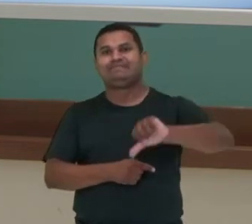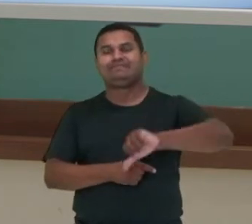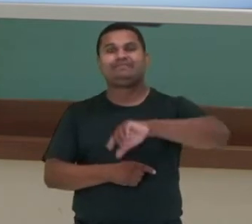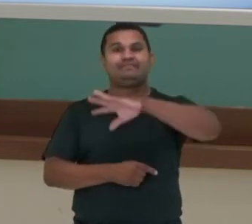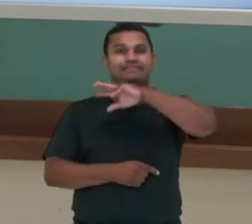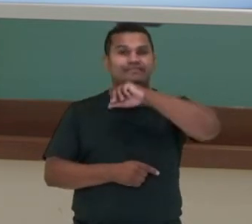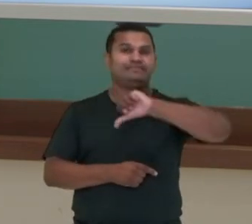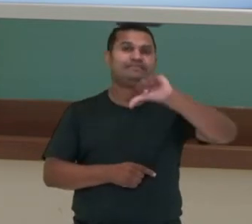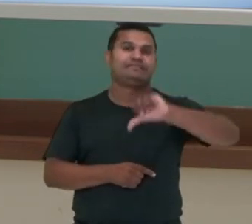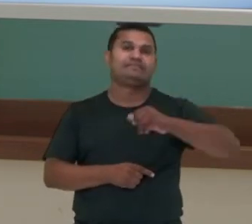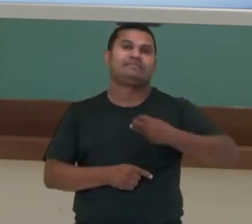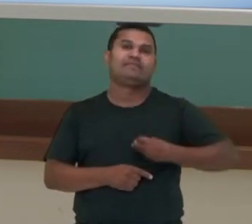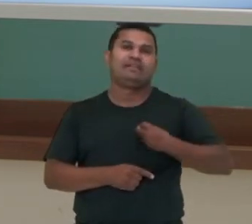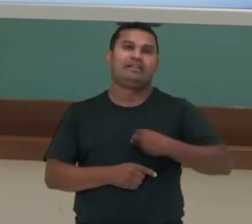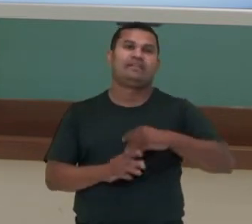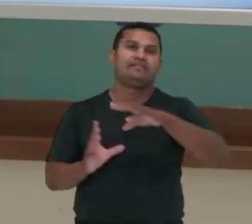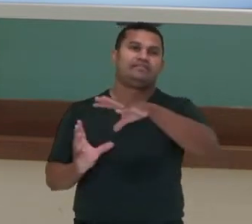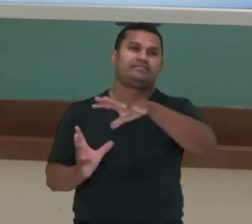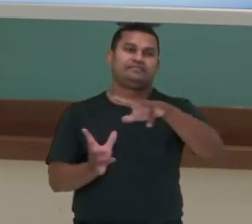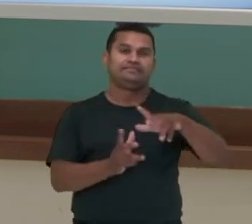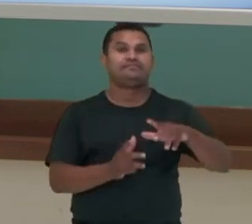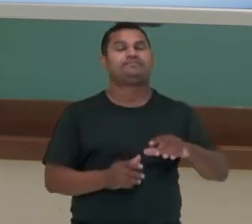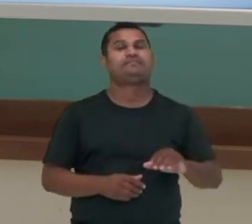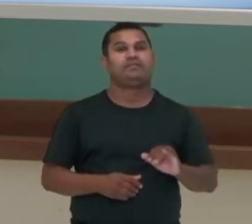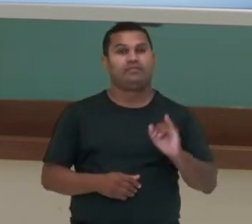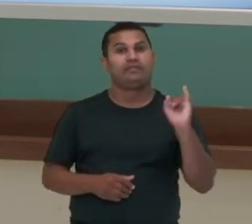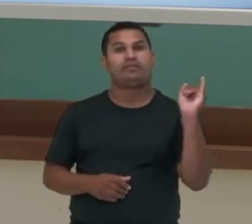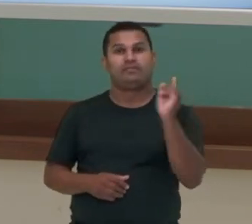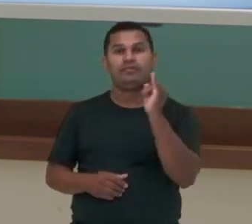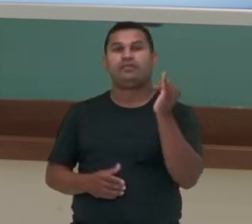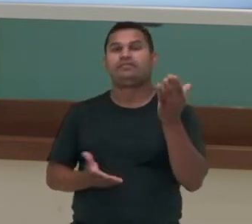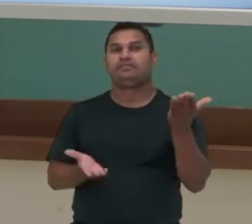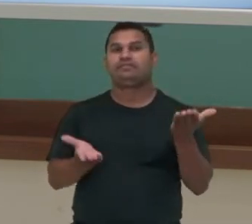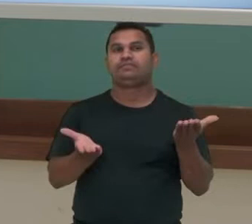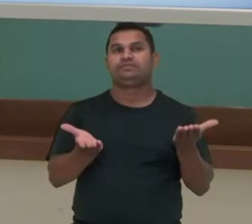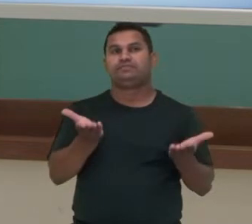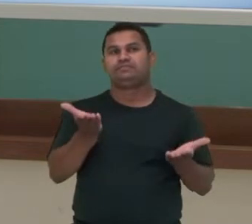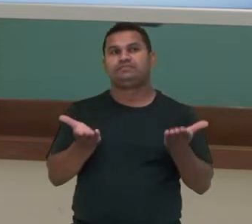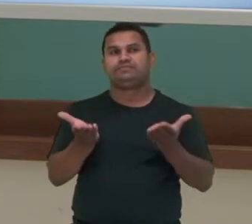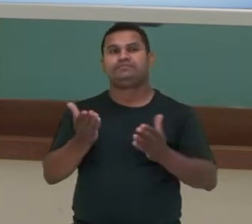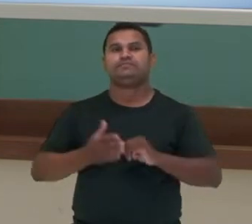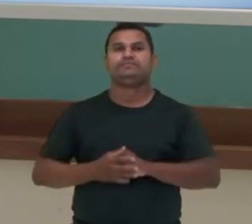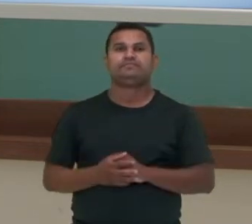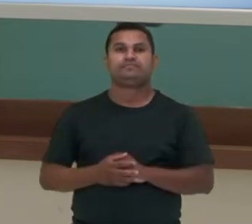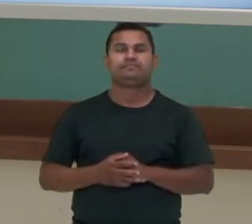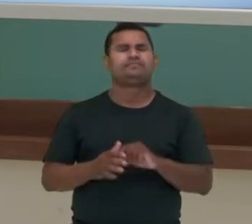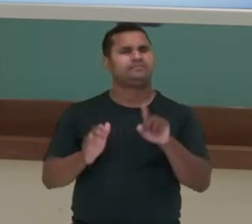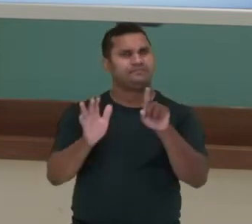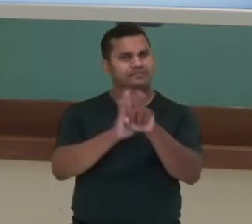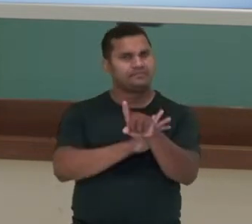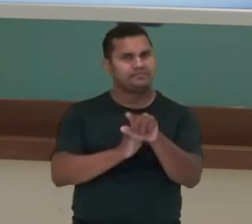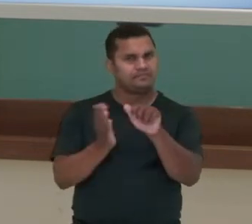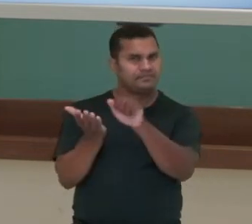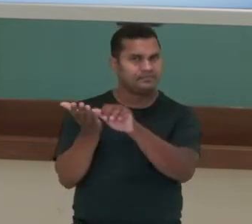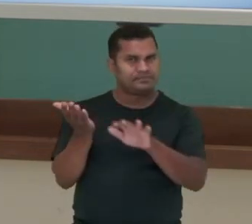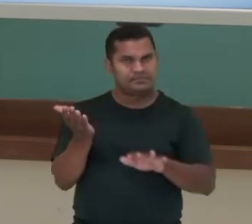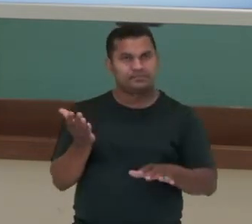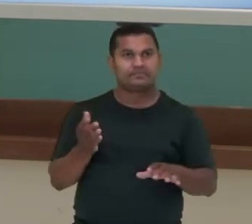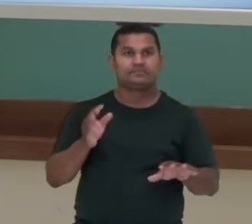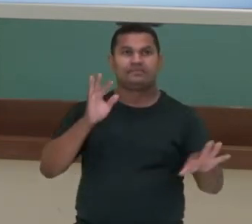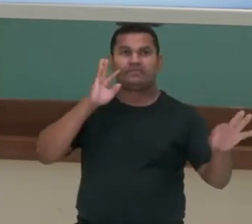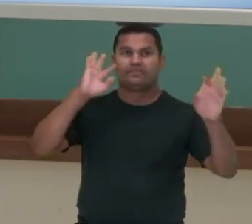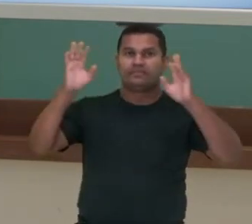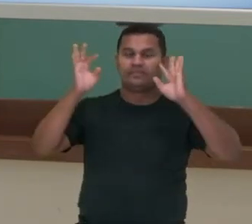a importância da gente pensar em tudo isso, né? Atividadezinha para vocês refletirem agora sobre essa primeira parte do nosso